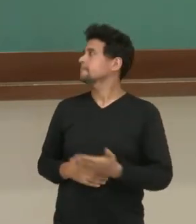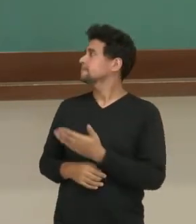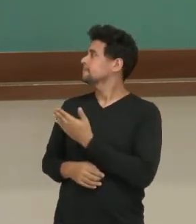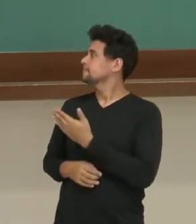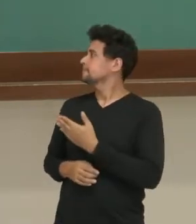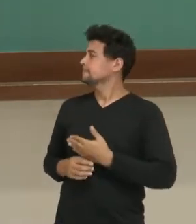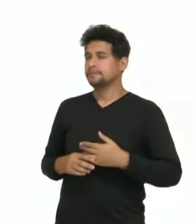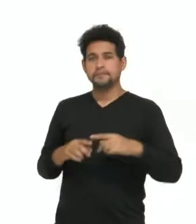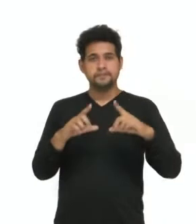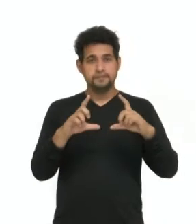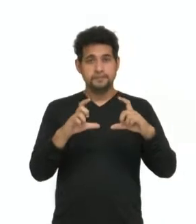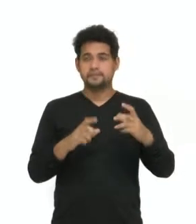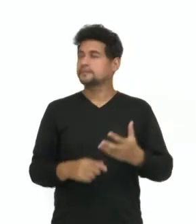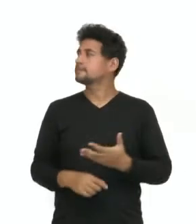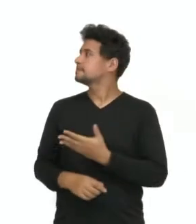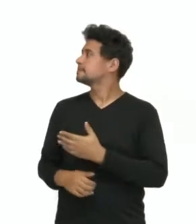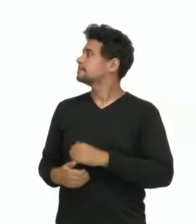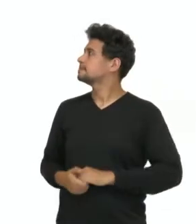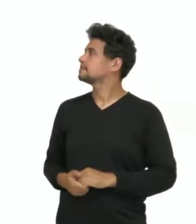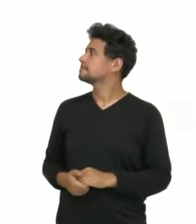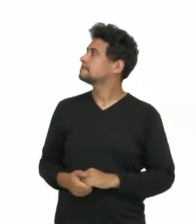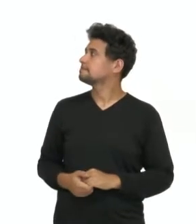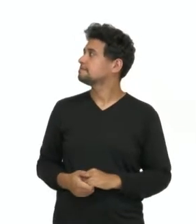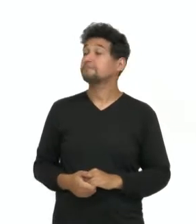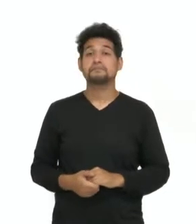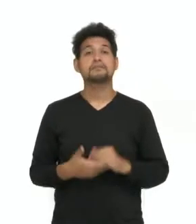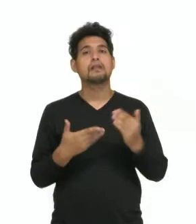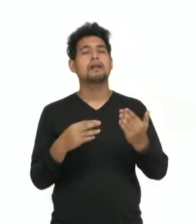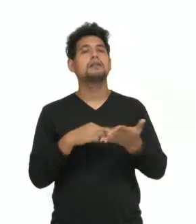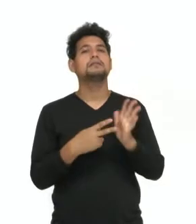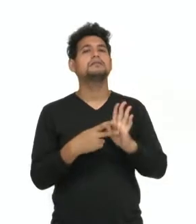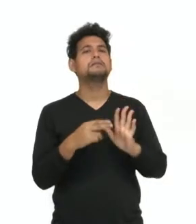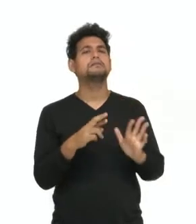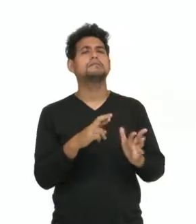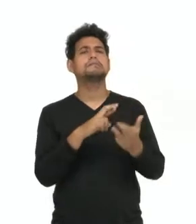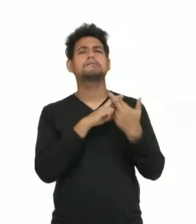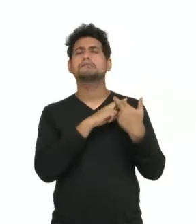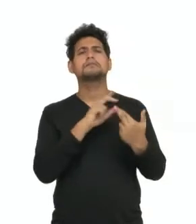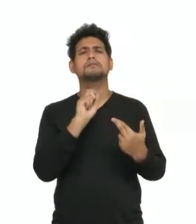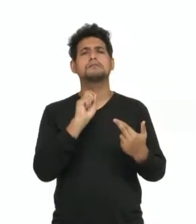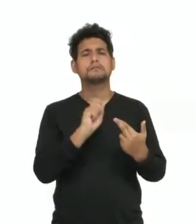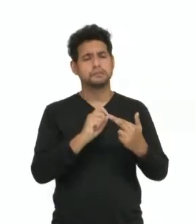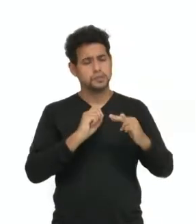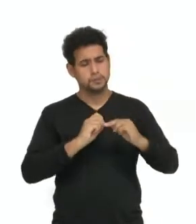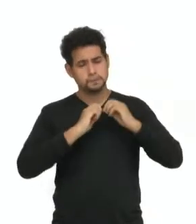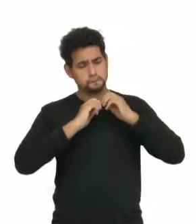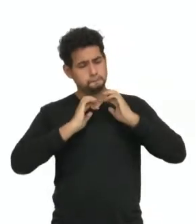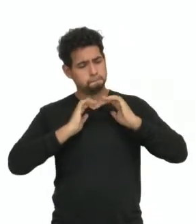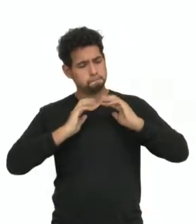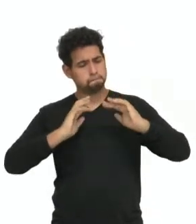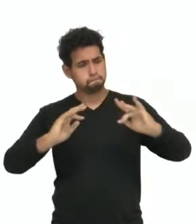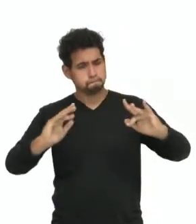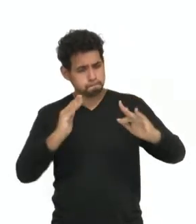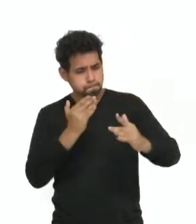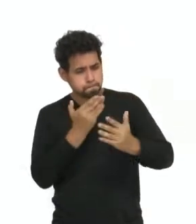ver nessa tela aqui, ó. Também a Petrobras sendo responsável pelas prospecções, ou seja, os